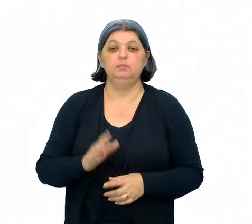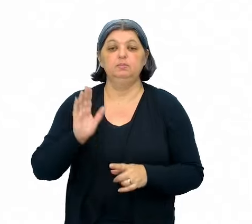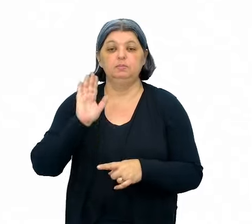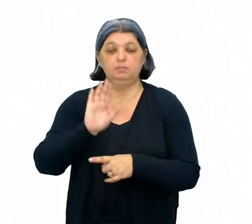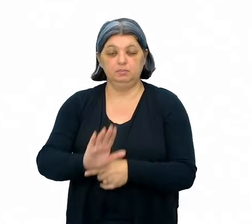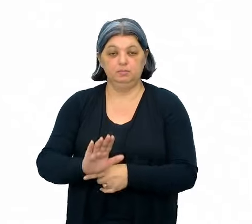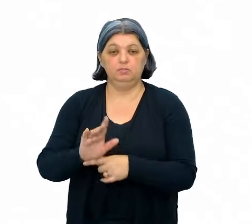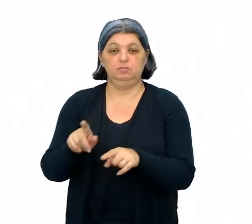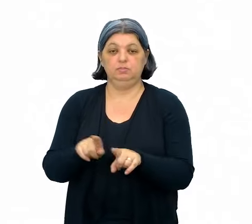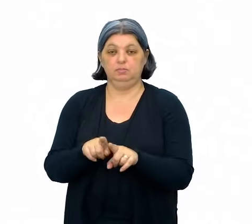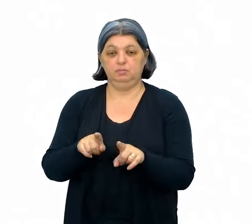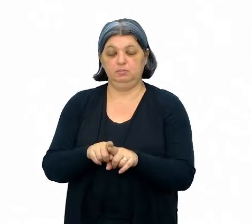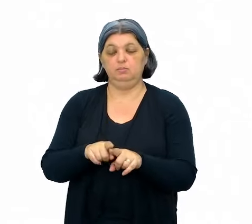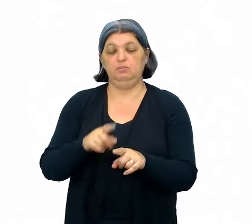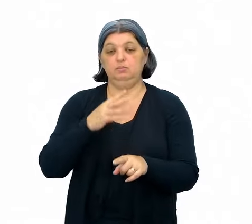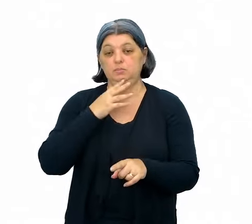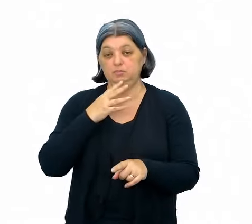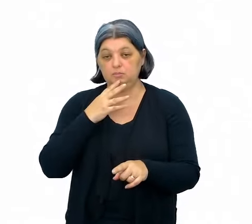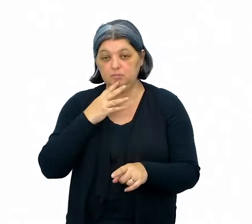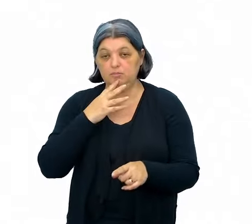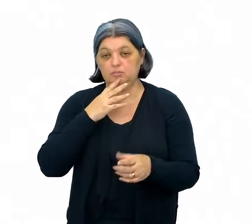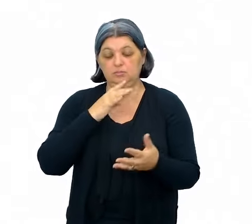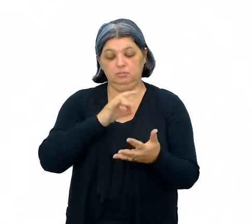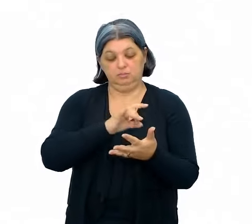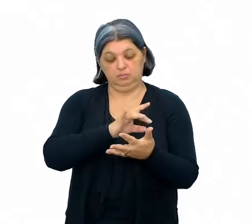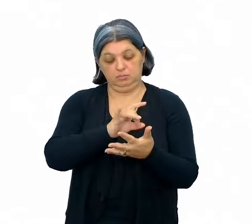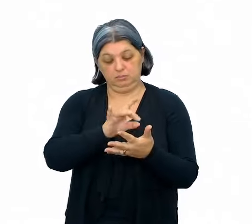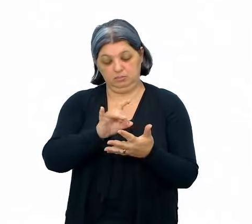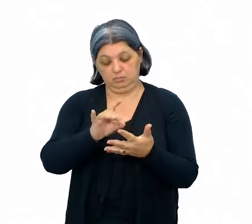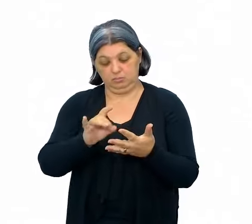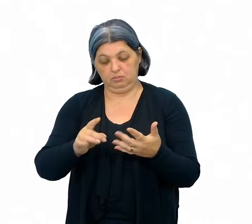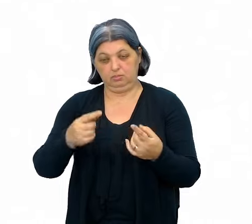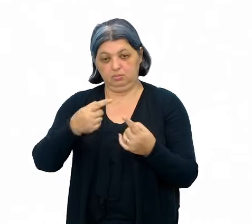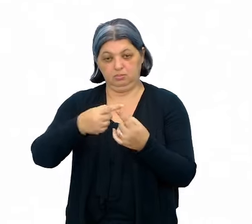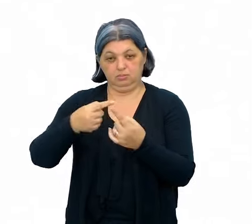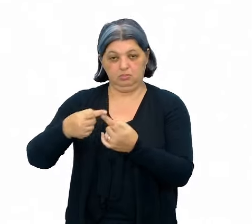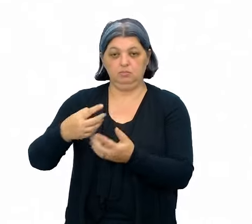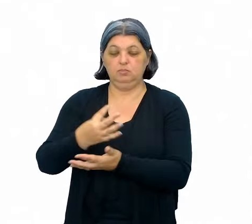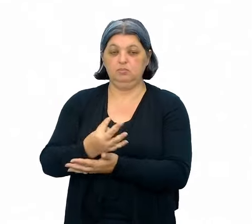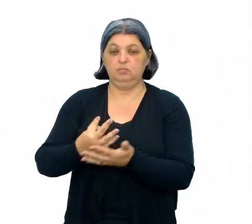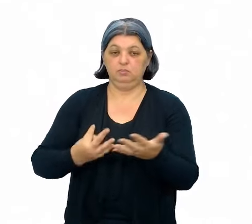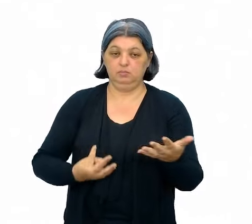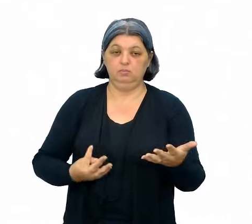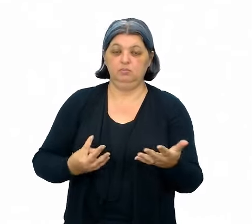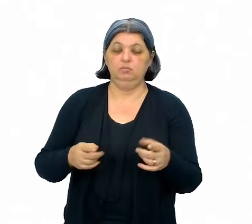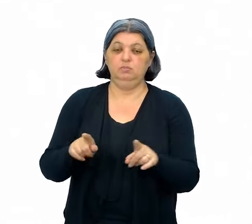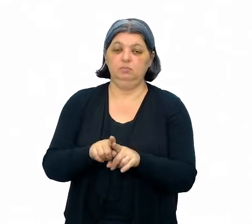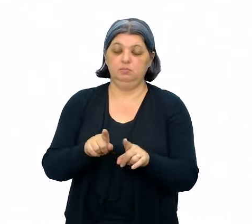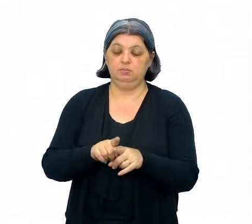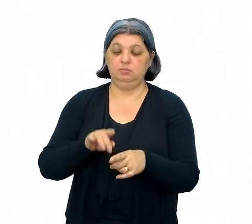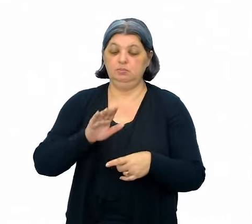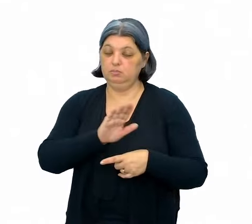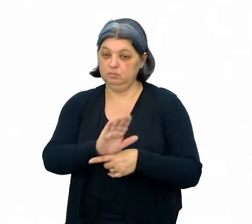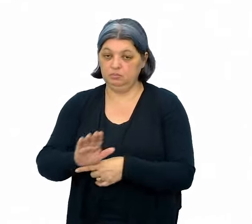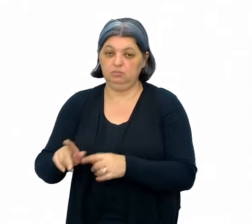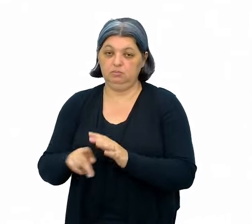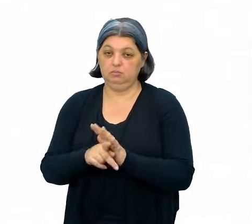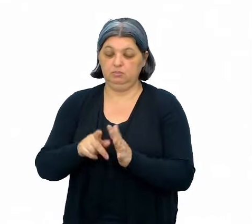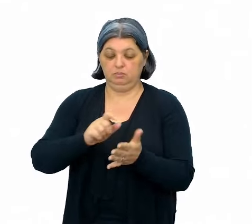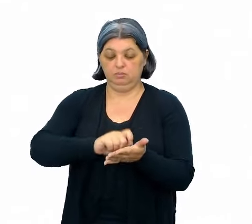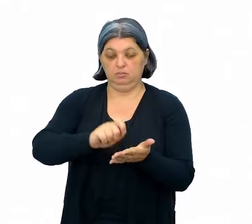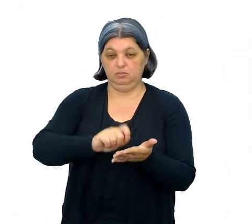das especificidades dos diferentes tipos de texto e favorece a aprendizagem das convenções da